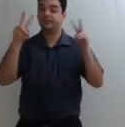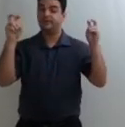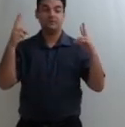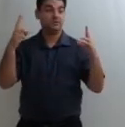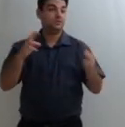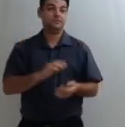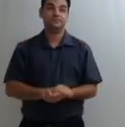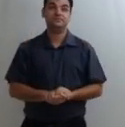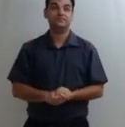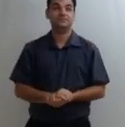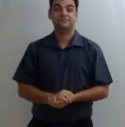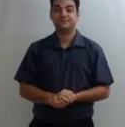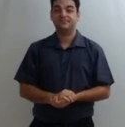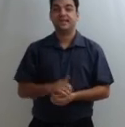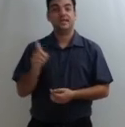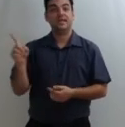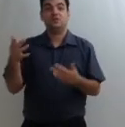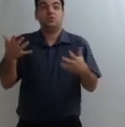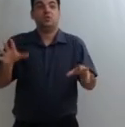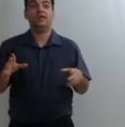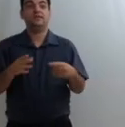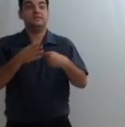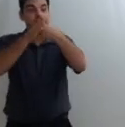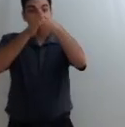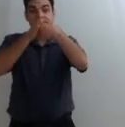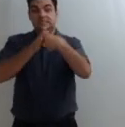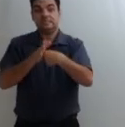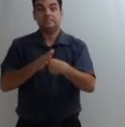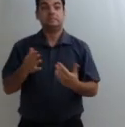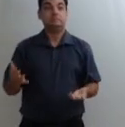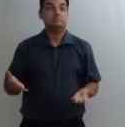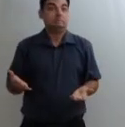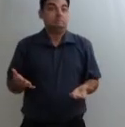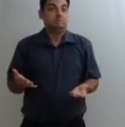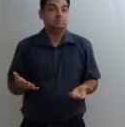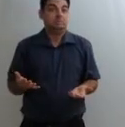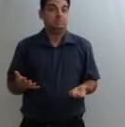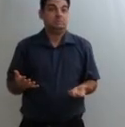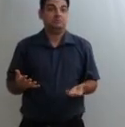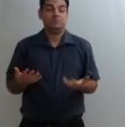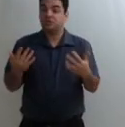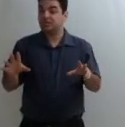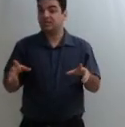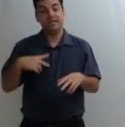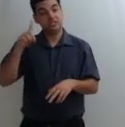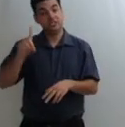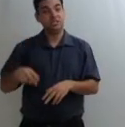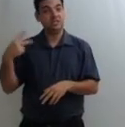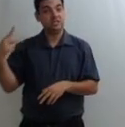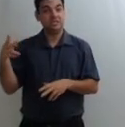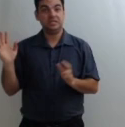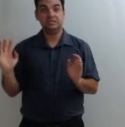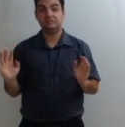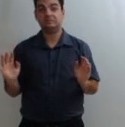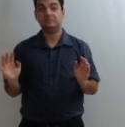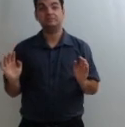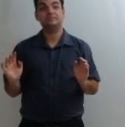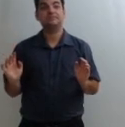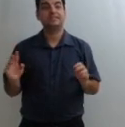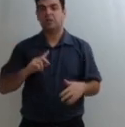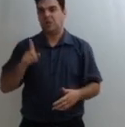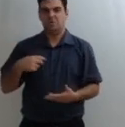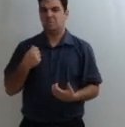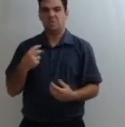ser submetido a exame de sanidade mental. Então, nós entendemos esse precedente que não era obrigado